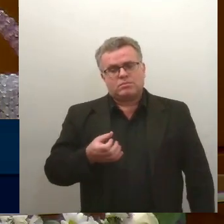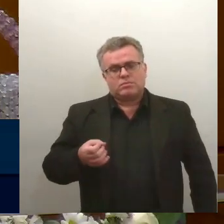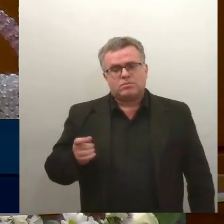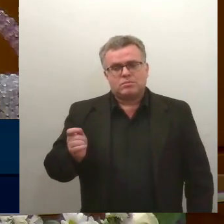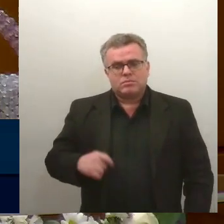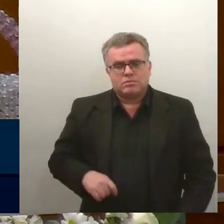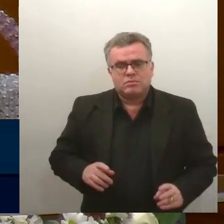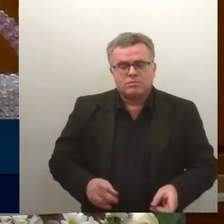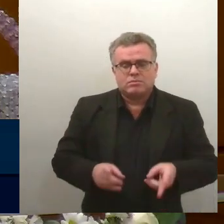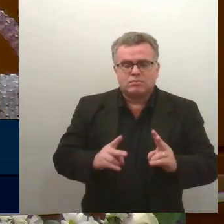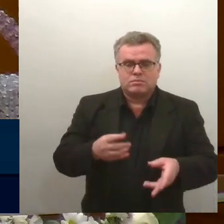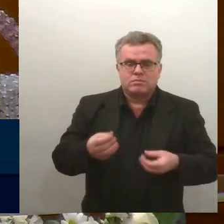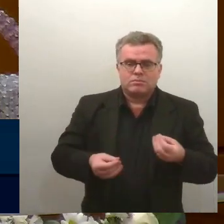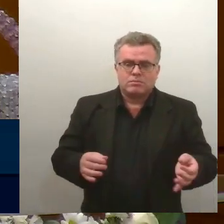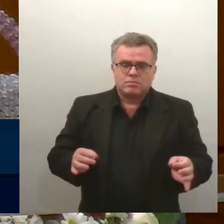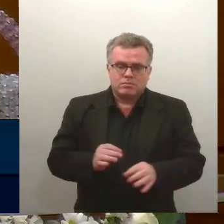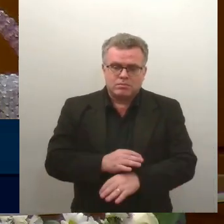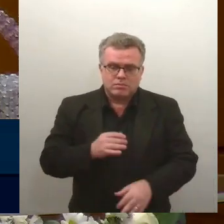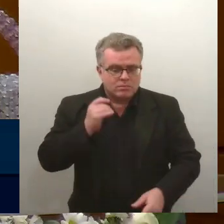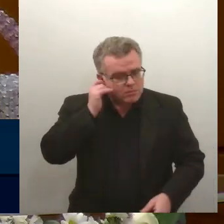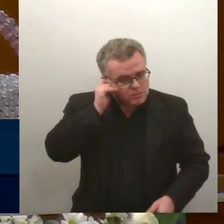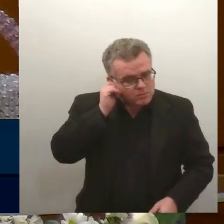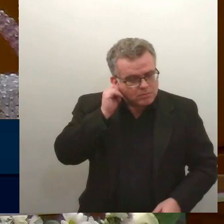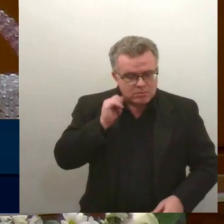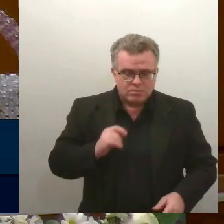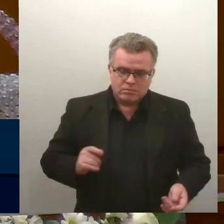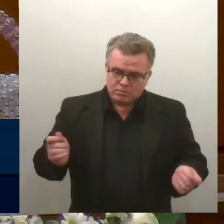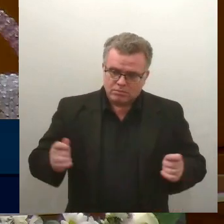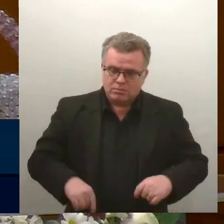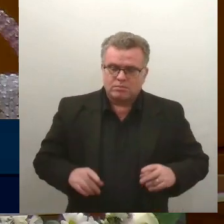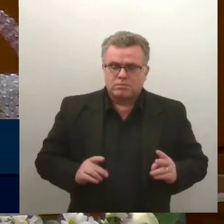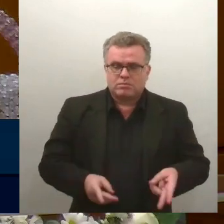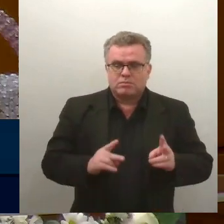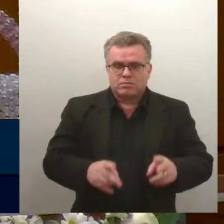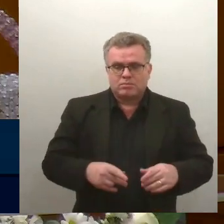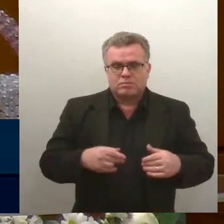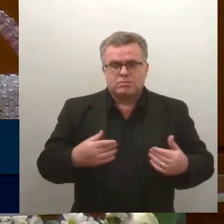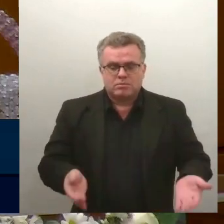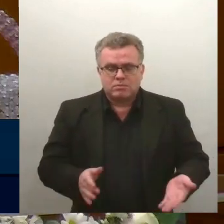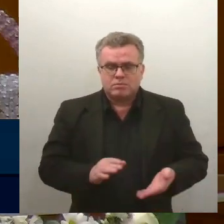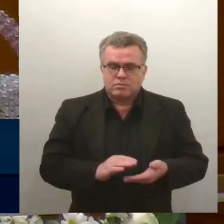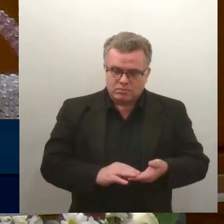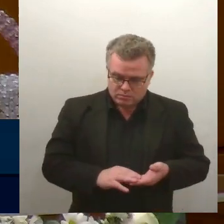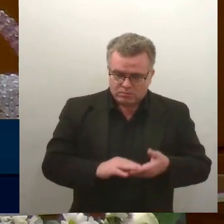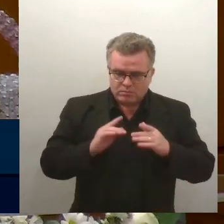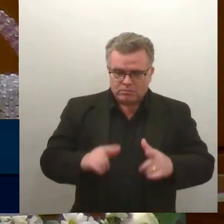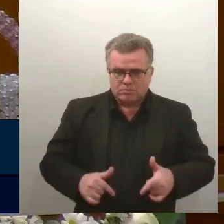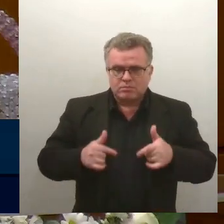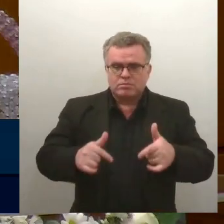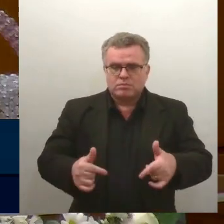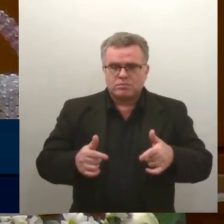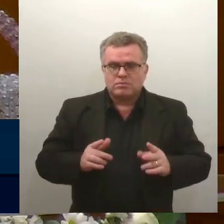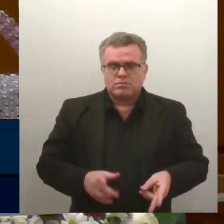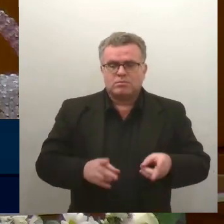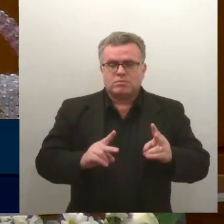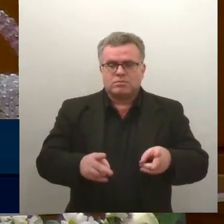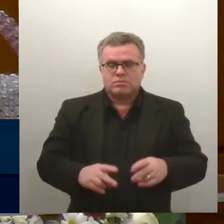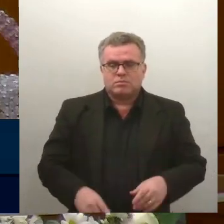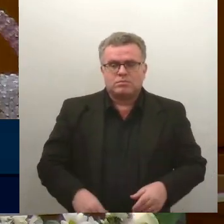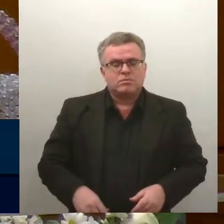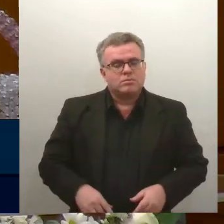chamado Desacato, defendendo, na época, a homossexualidade e